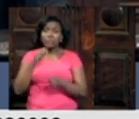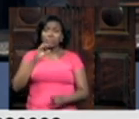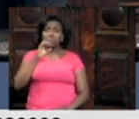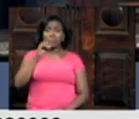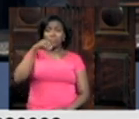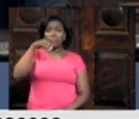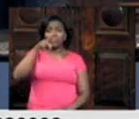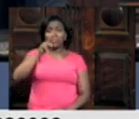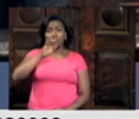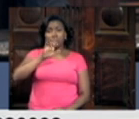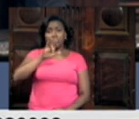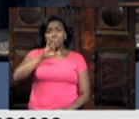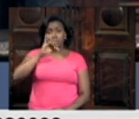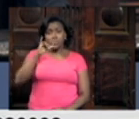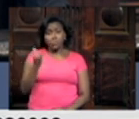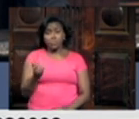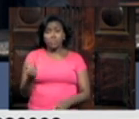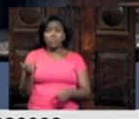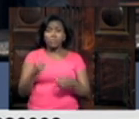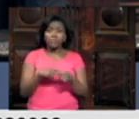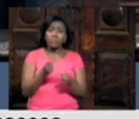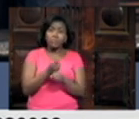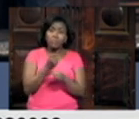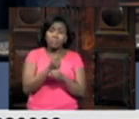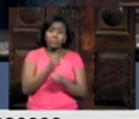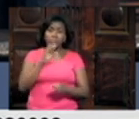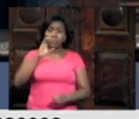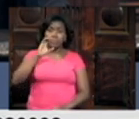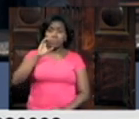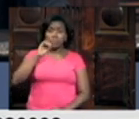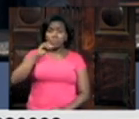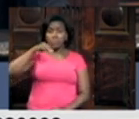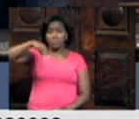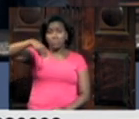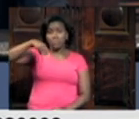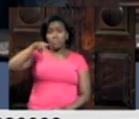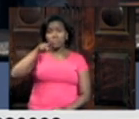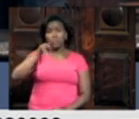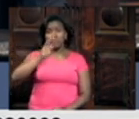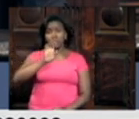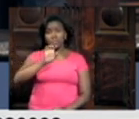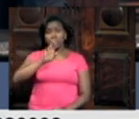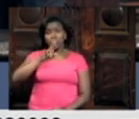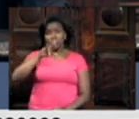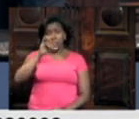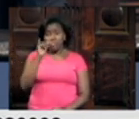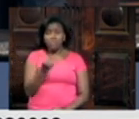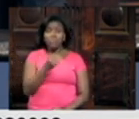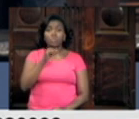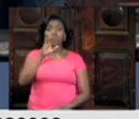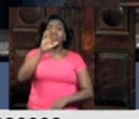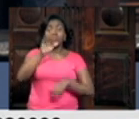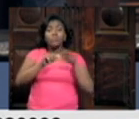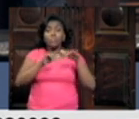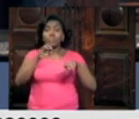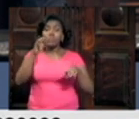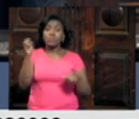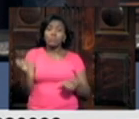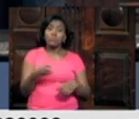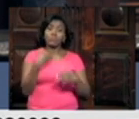o retorno da obra do Comperge e a chegada das novas empresas, para que a gente possa